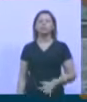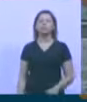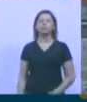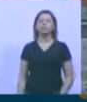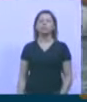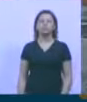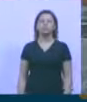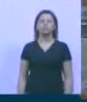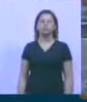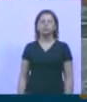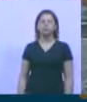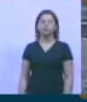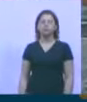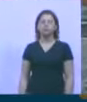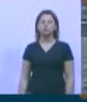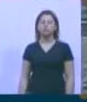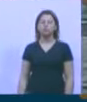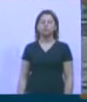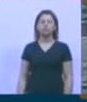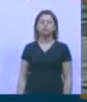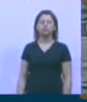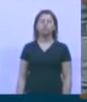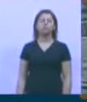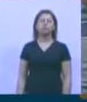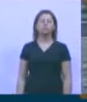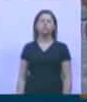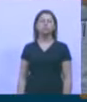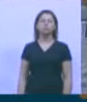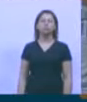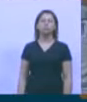an incredible effect on the present and the